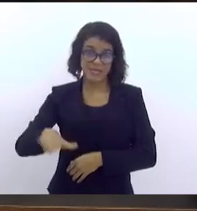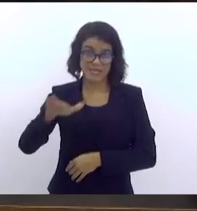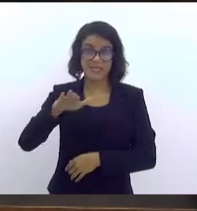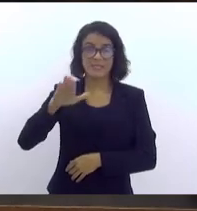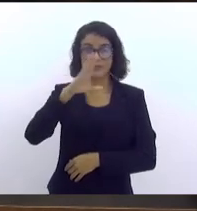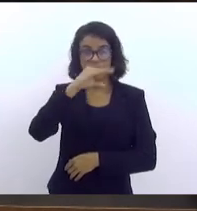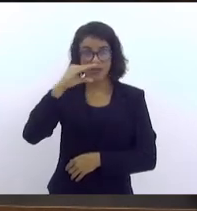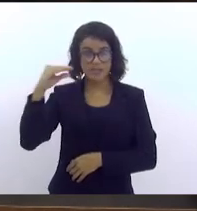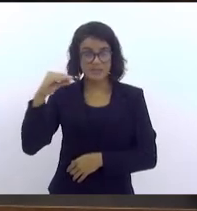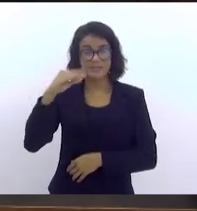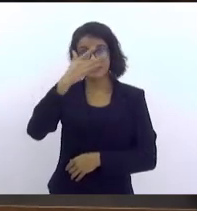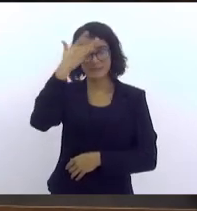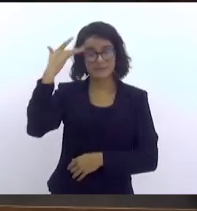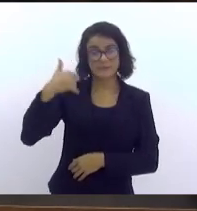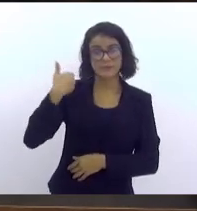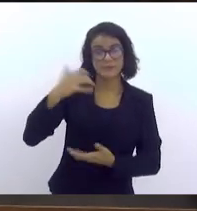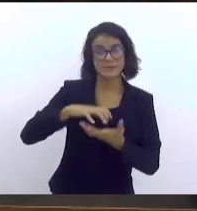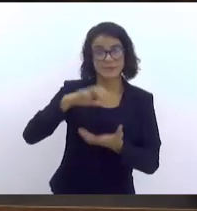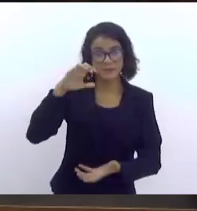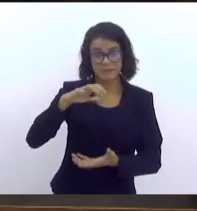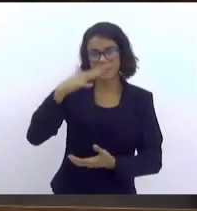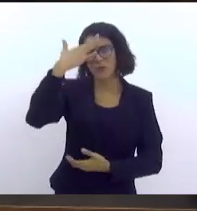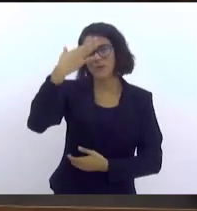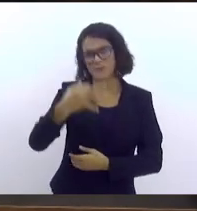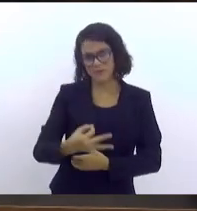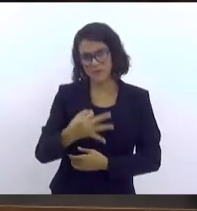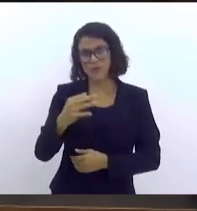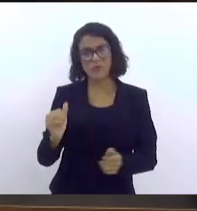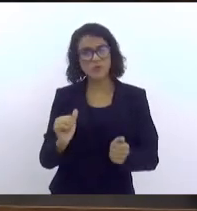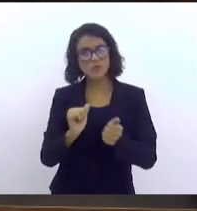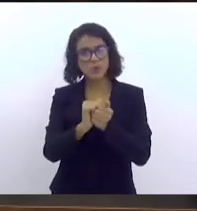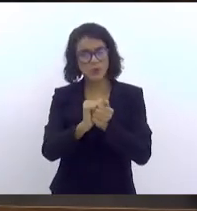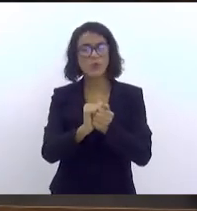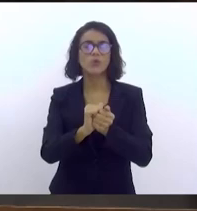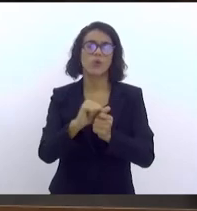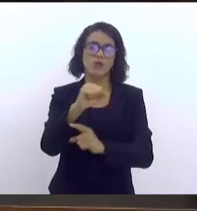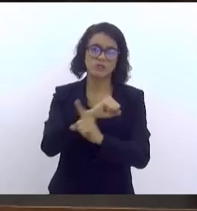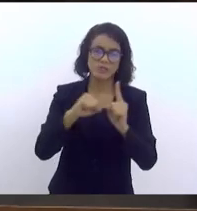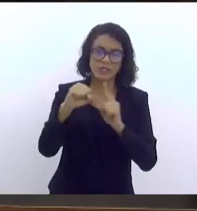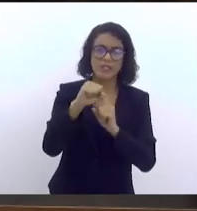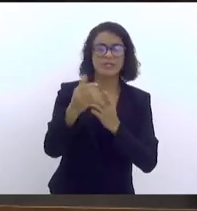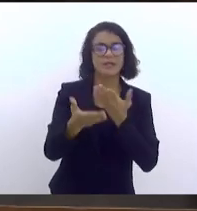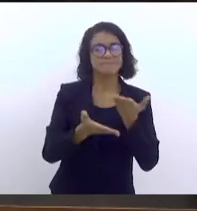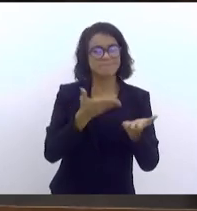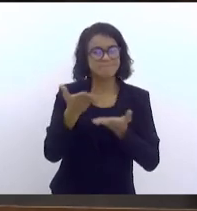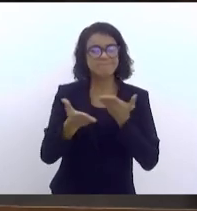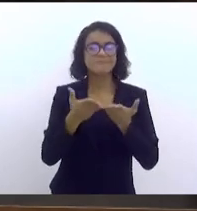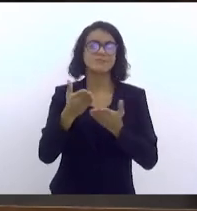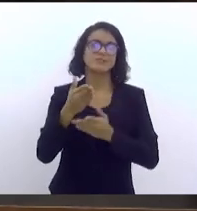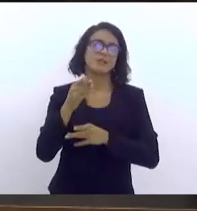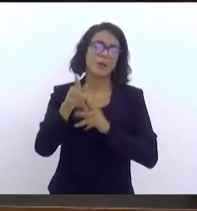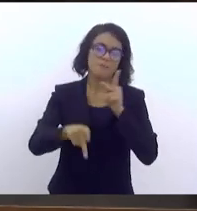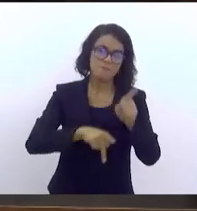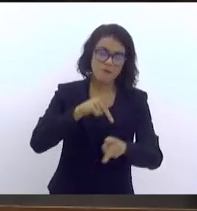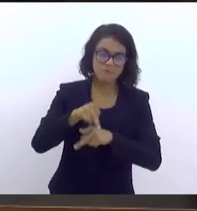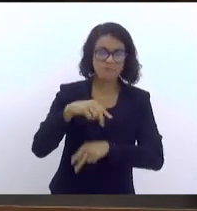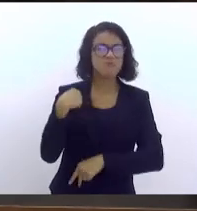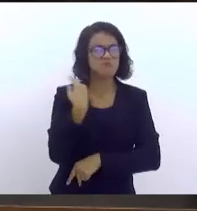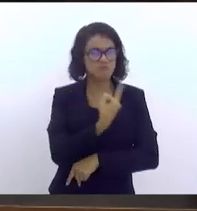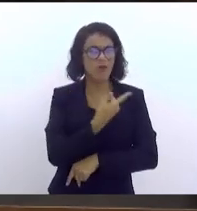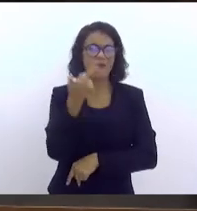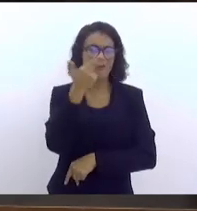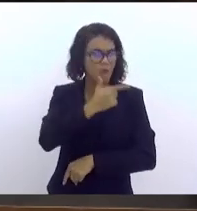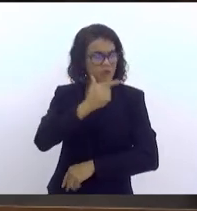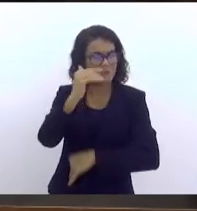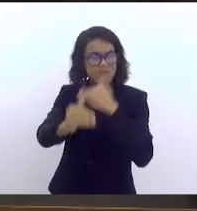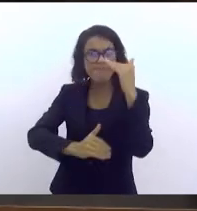pessoa idosa eu tenho certeza que junto poder público com a sociedade civil nós vamos conseguir avançar muito desse